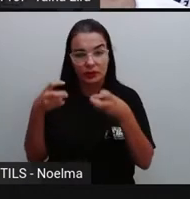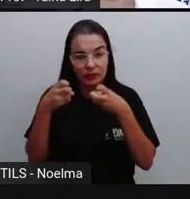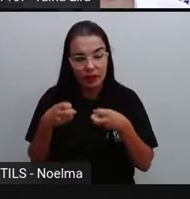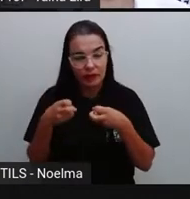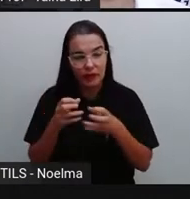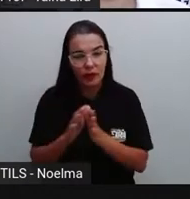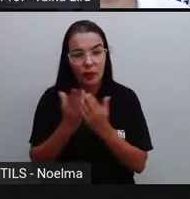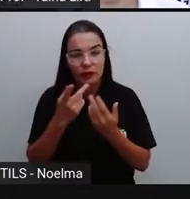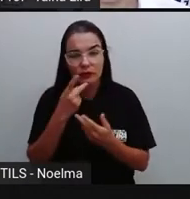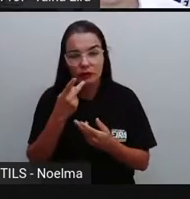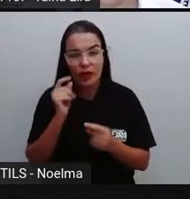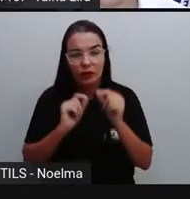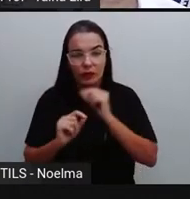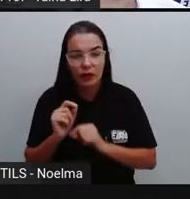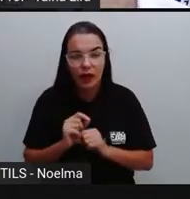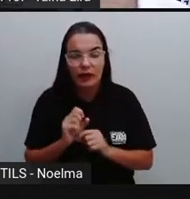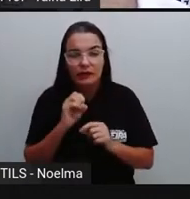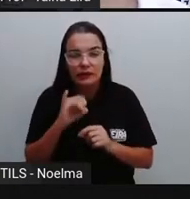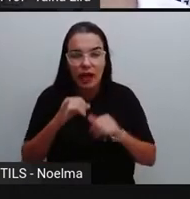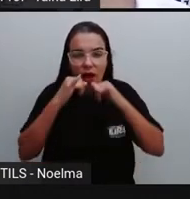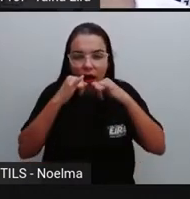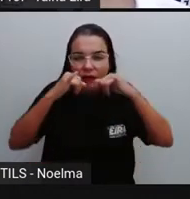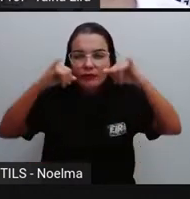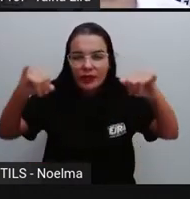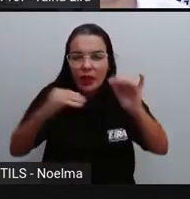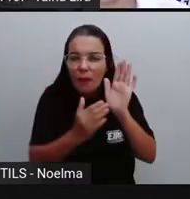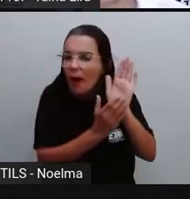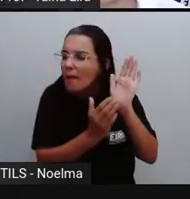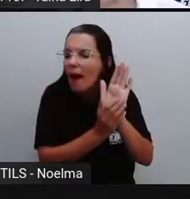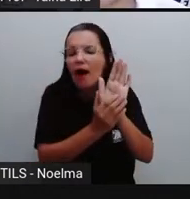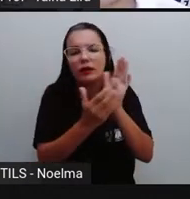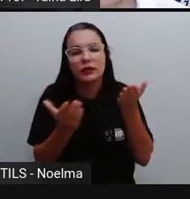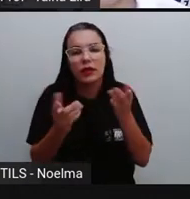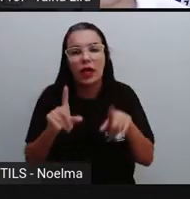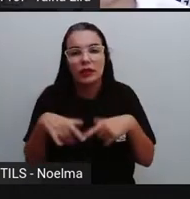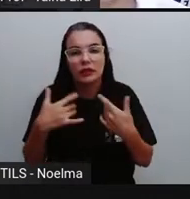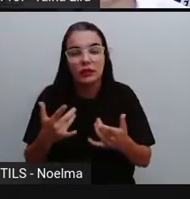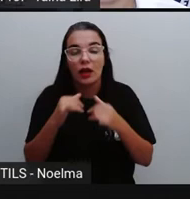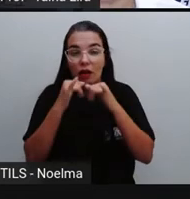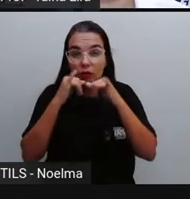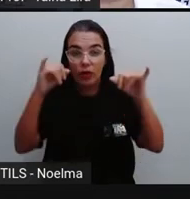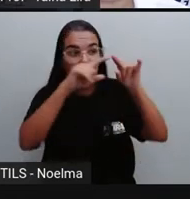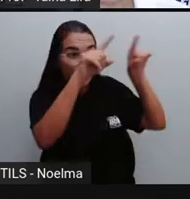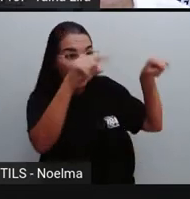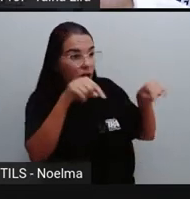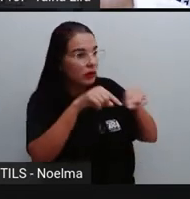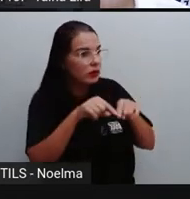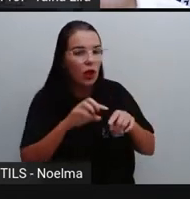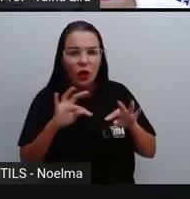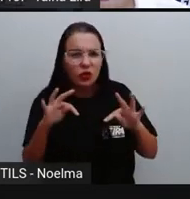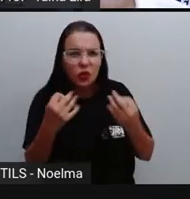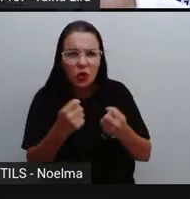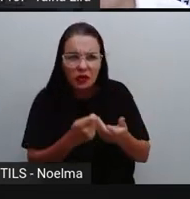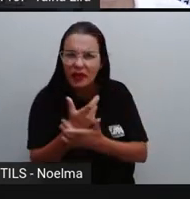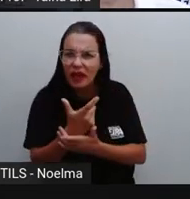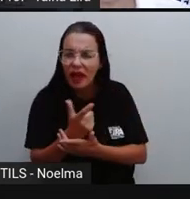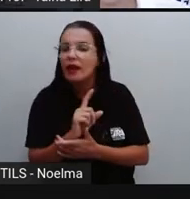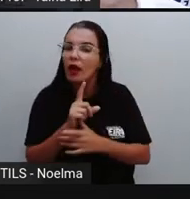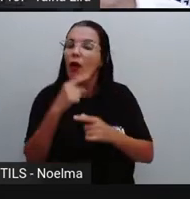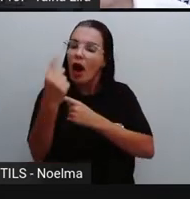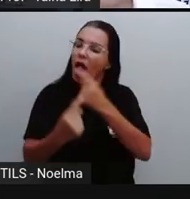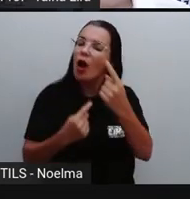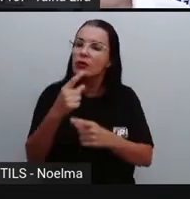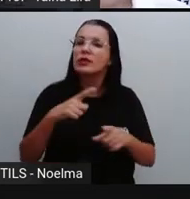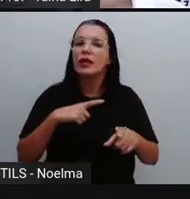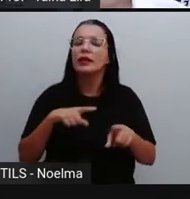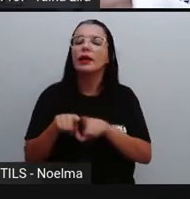de campanha publicitária, quando eu falo aí de cartaz publicitário, nem todos aí vão ser para vender algo, alguns